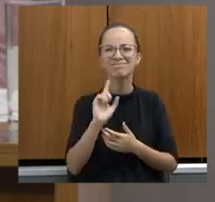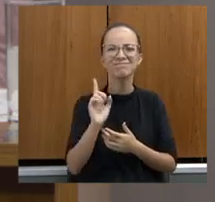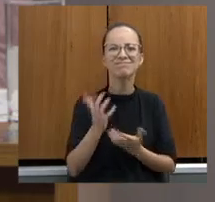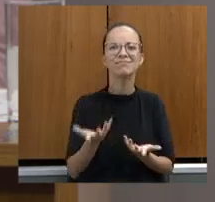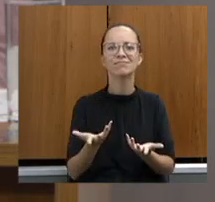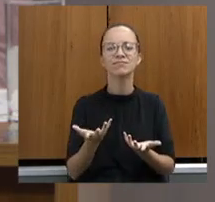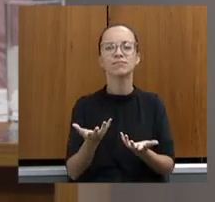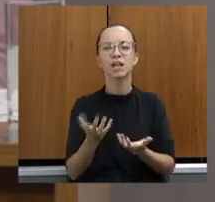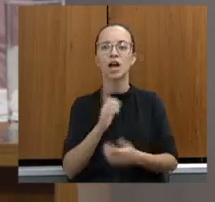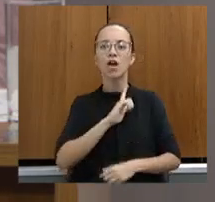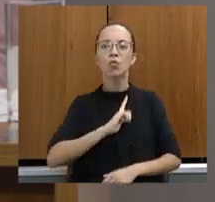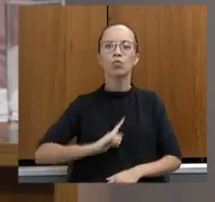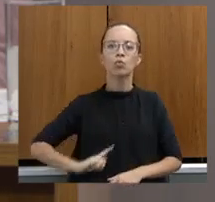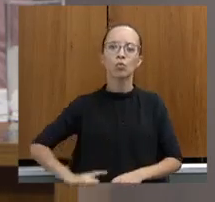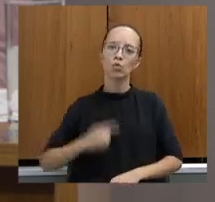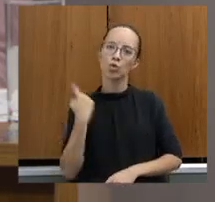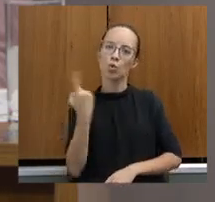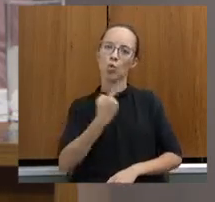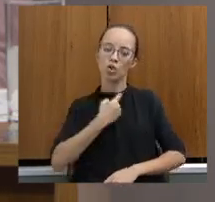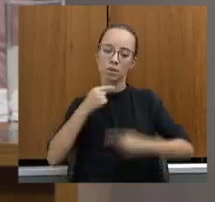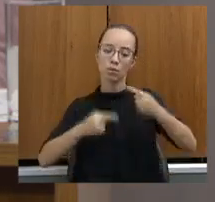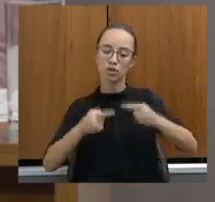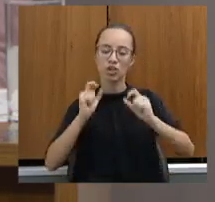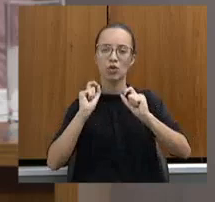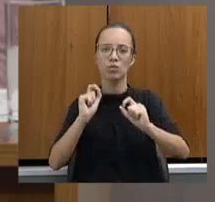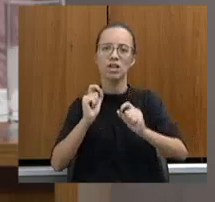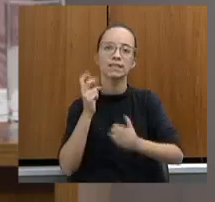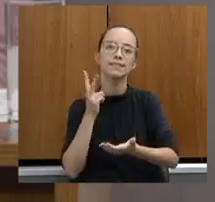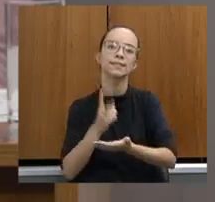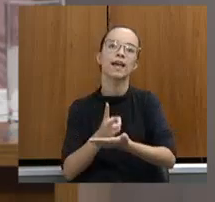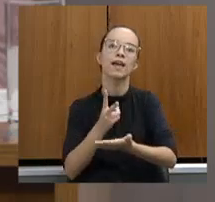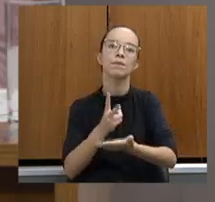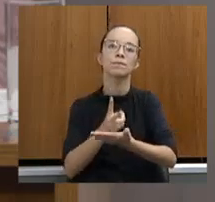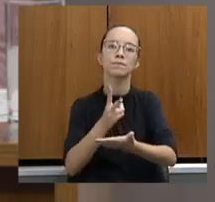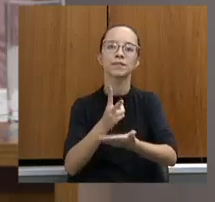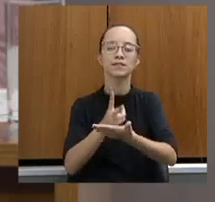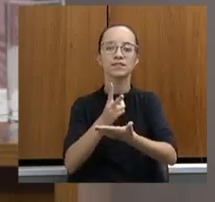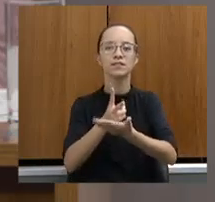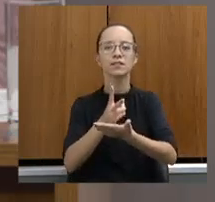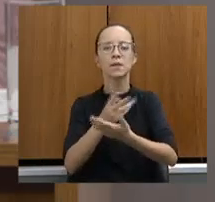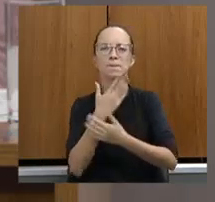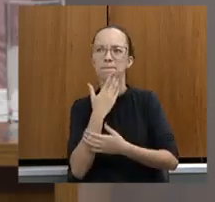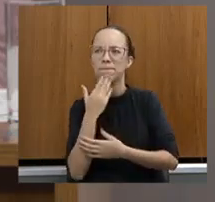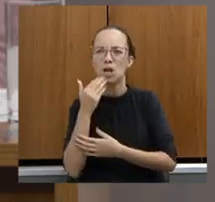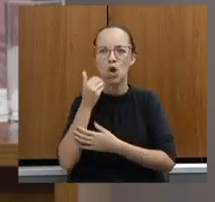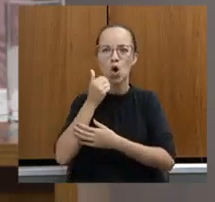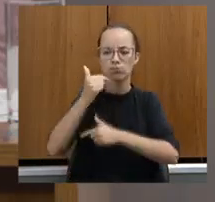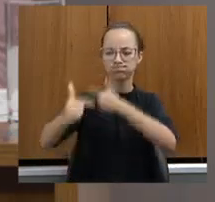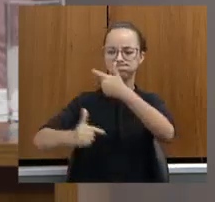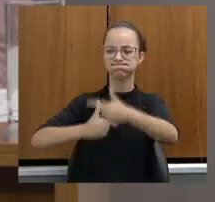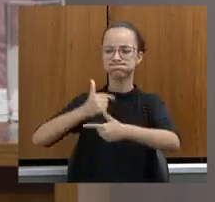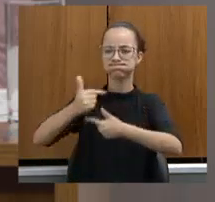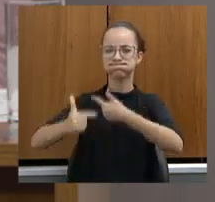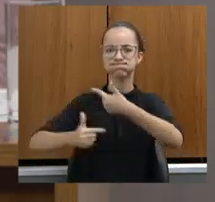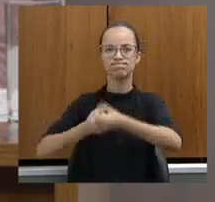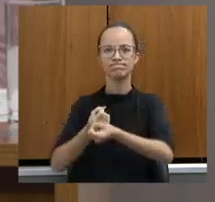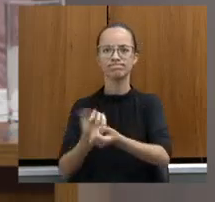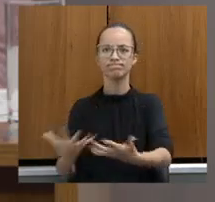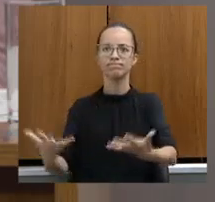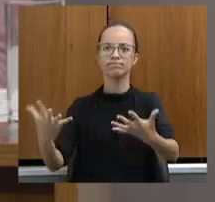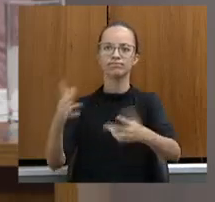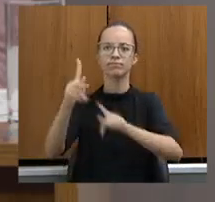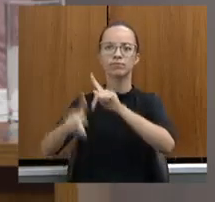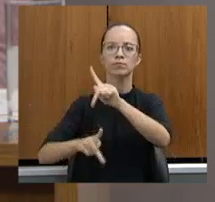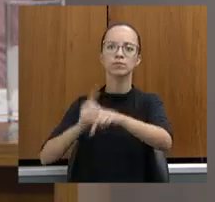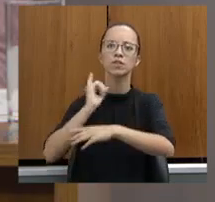ao contrário a nossa política é sempre de gerar a melhor prestação de serviço a população